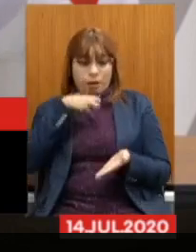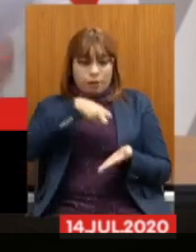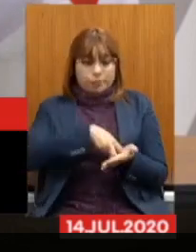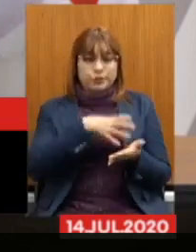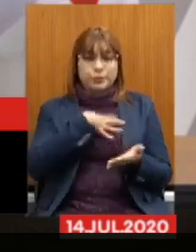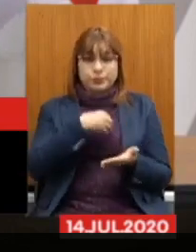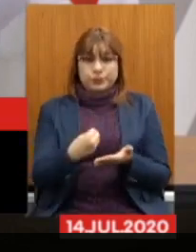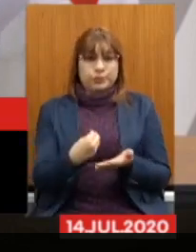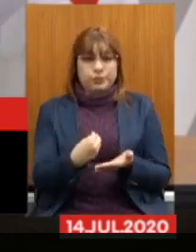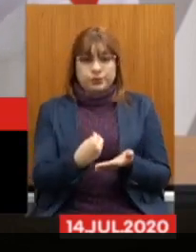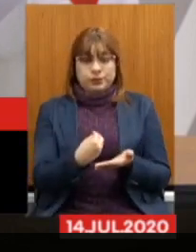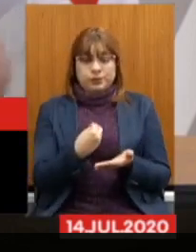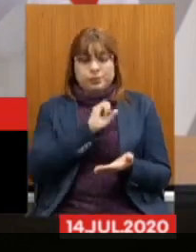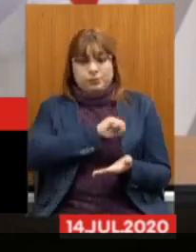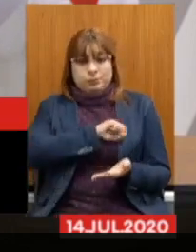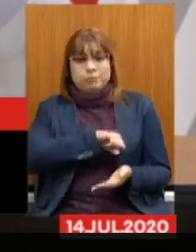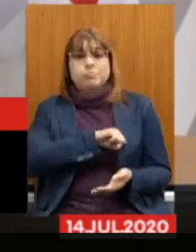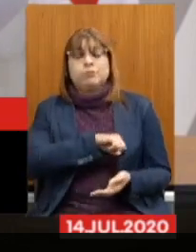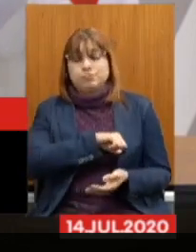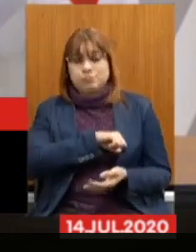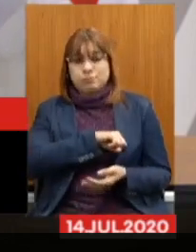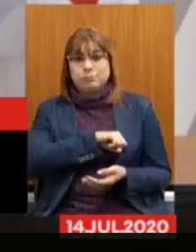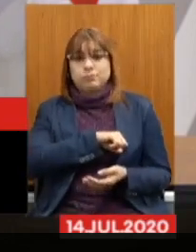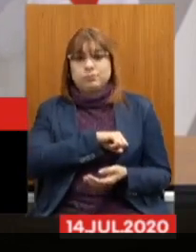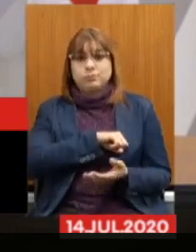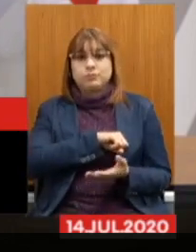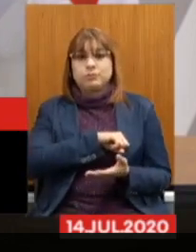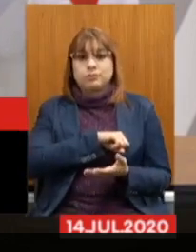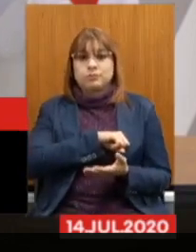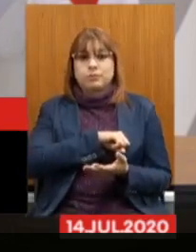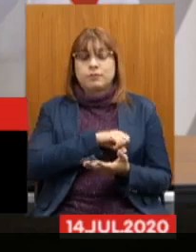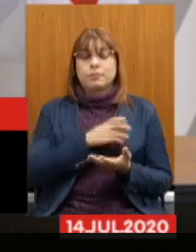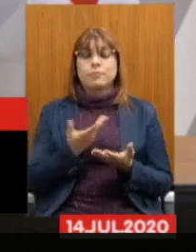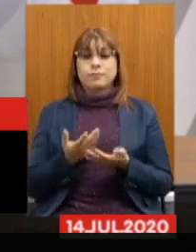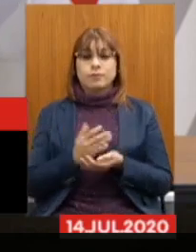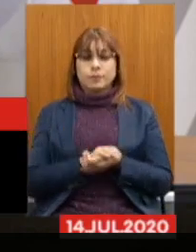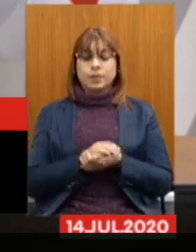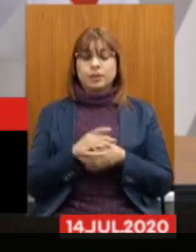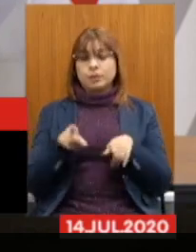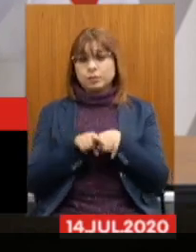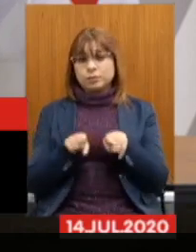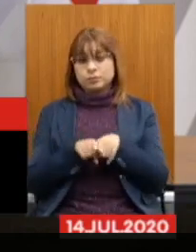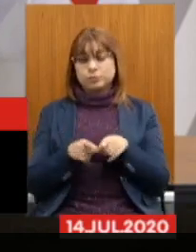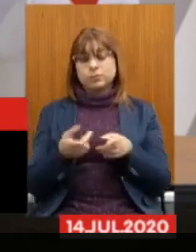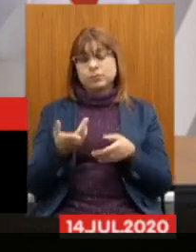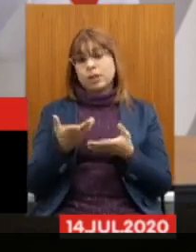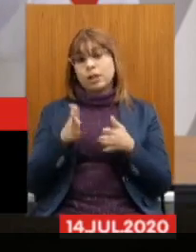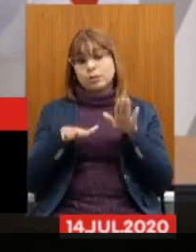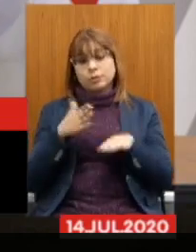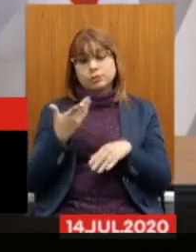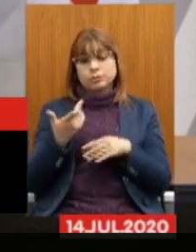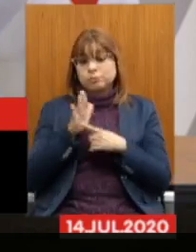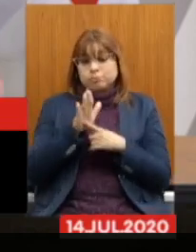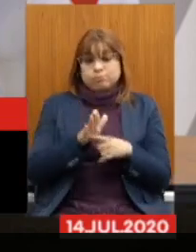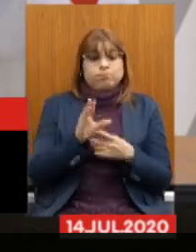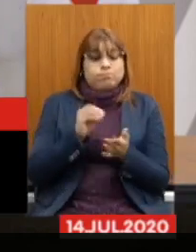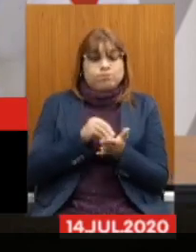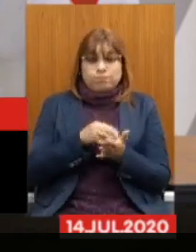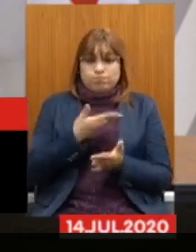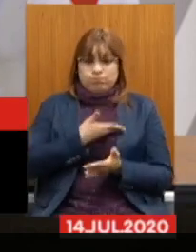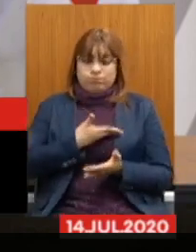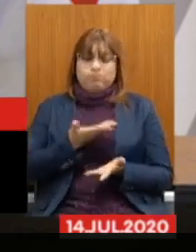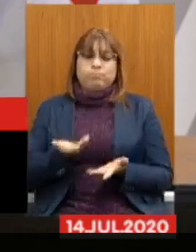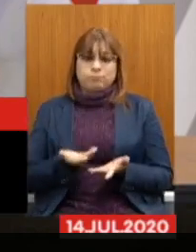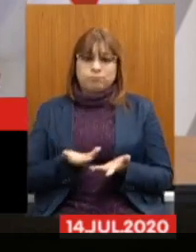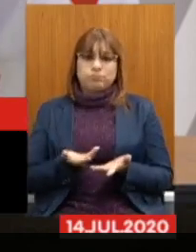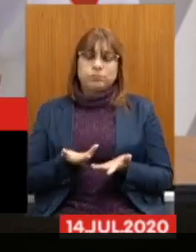seguida afagar e beneficiar os seus amigos, que podem ser nem tão amigos assim. Sabemos que a situação